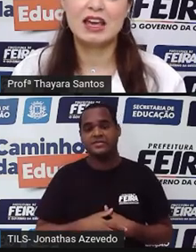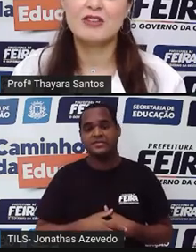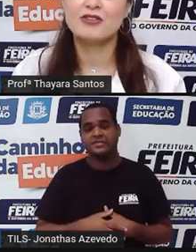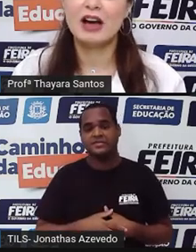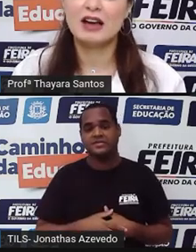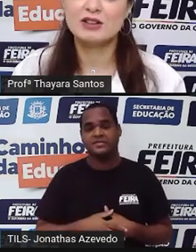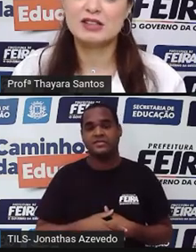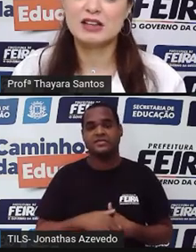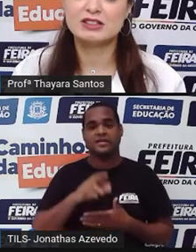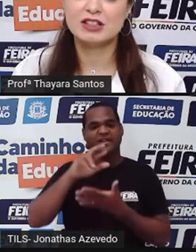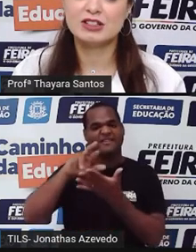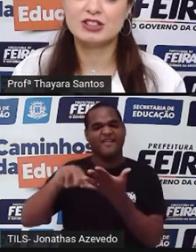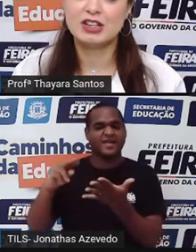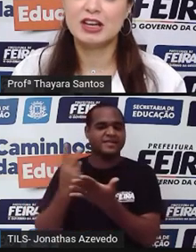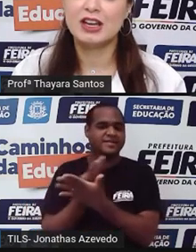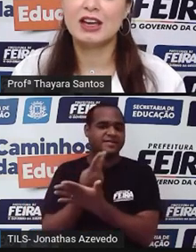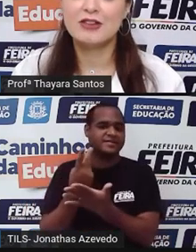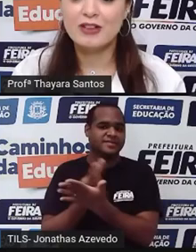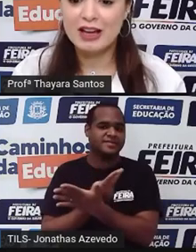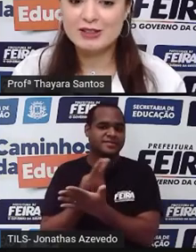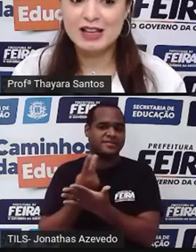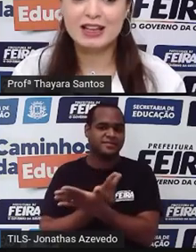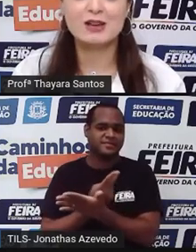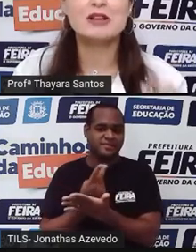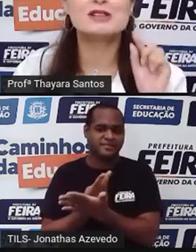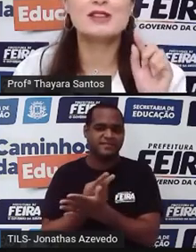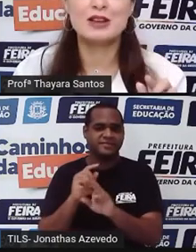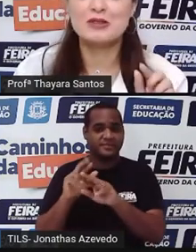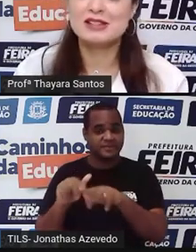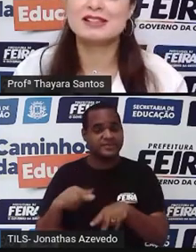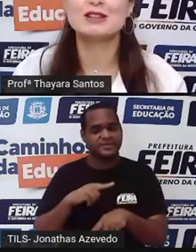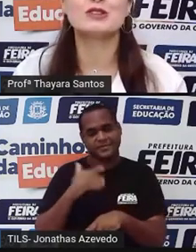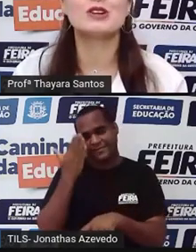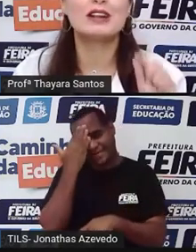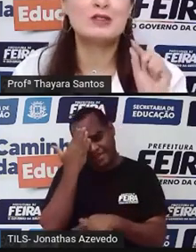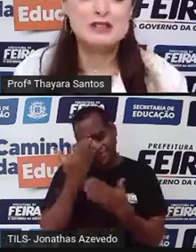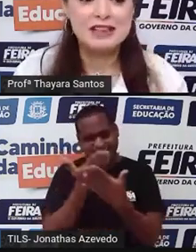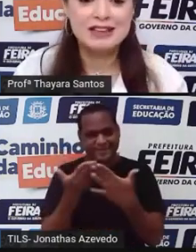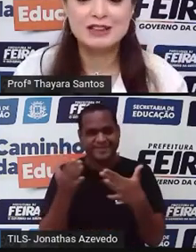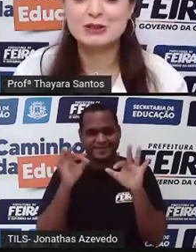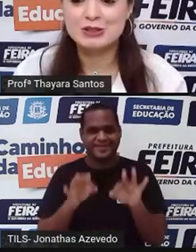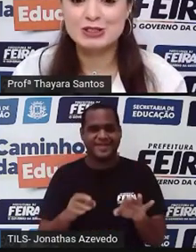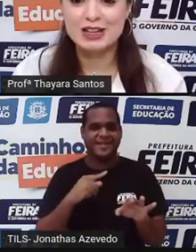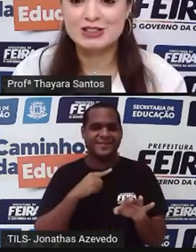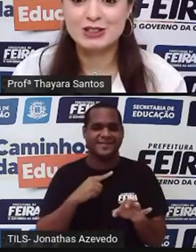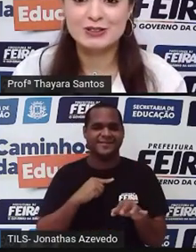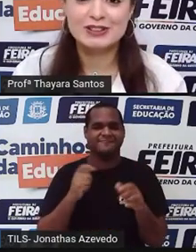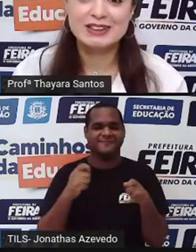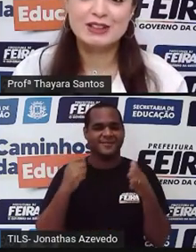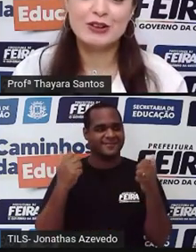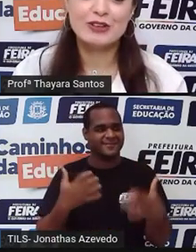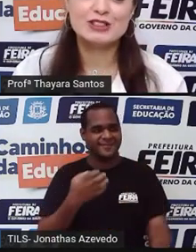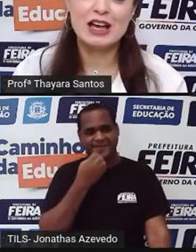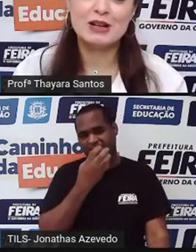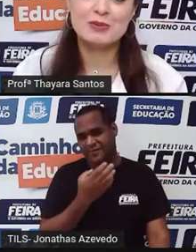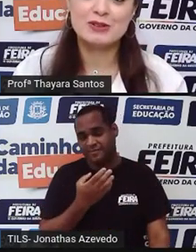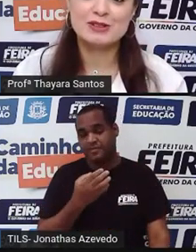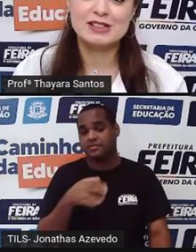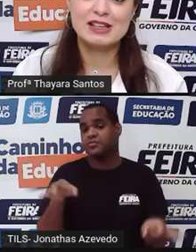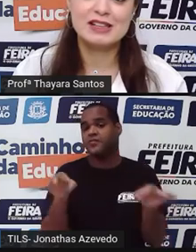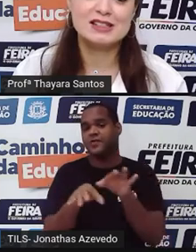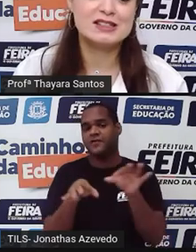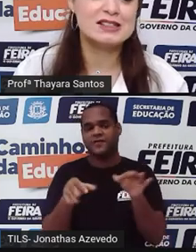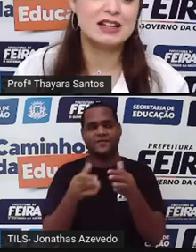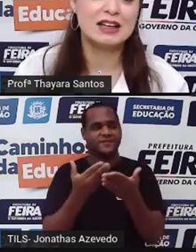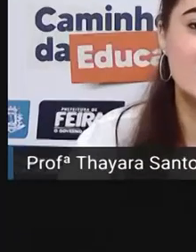eu errei várias né gente é rei vários aqui mas eu sei que você sair do outro lado lá acertar tudo direitinho vou fechar